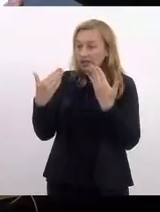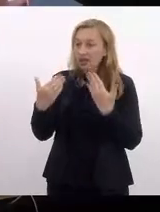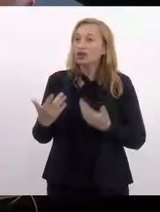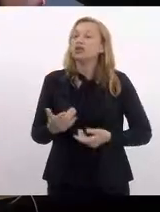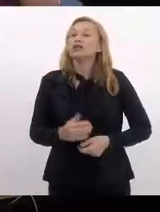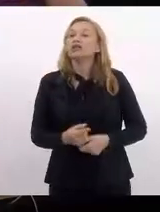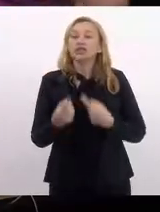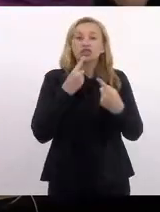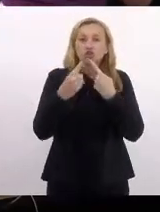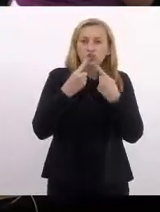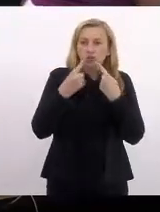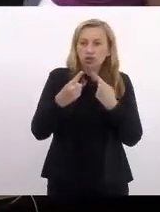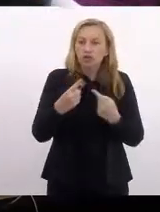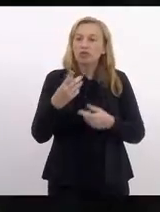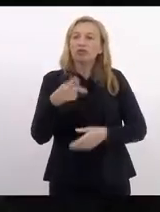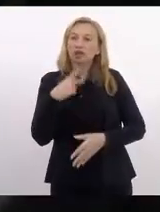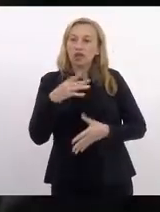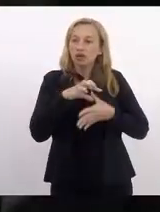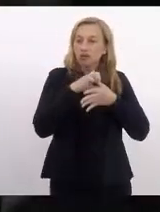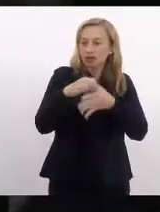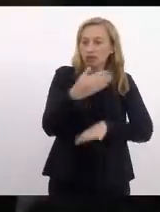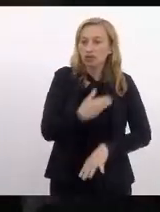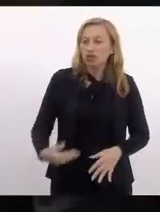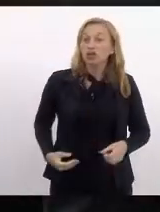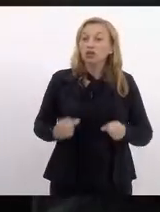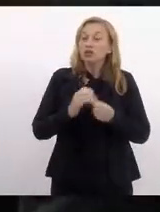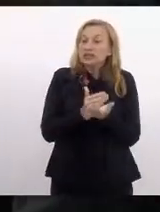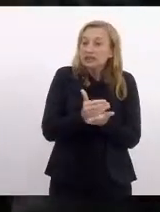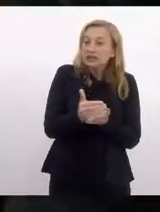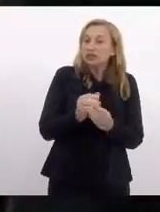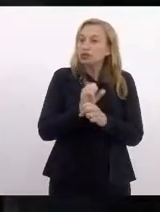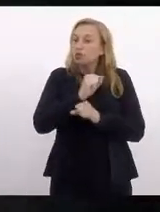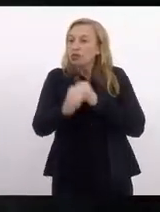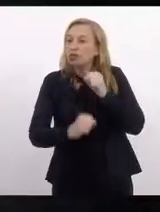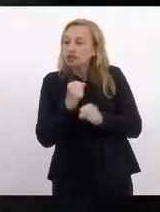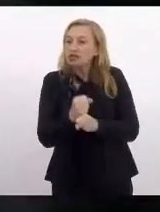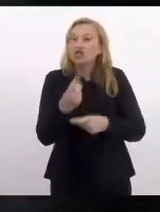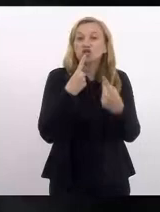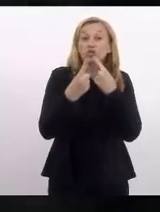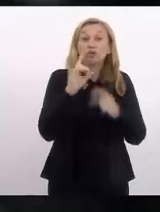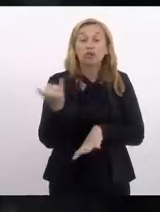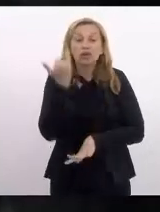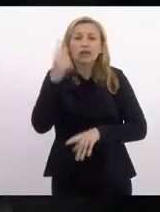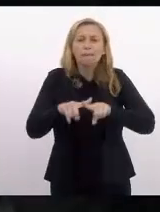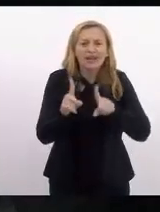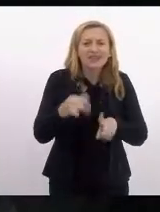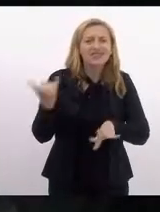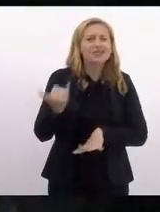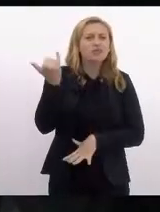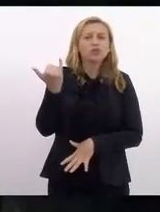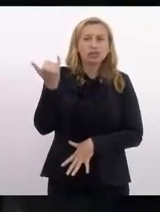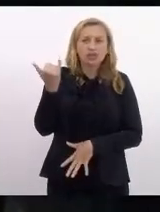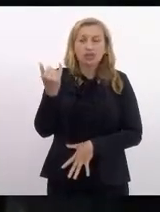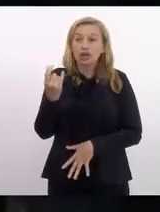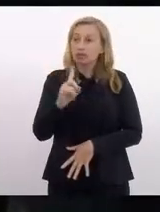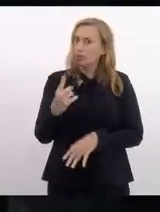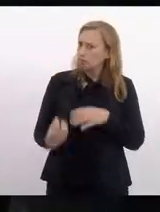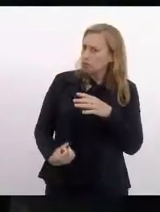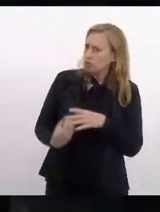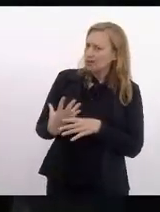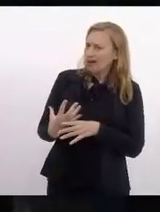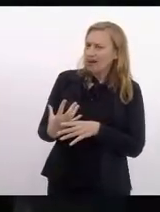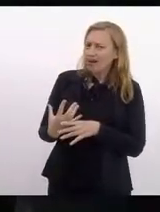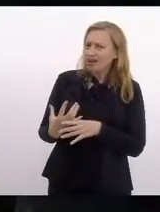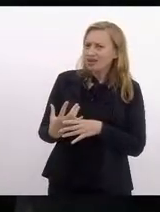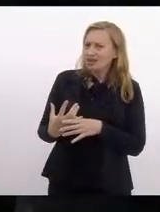vou fazer essa discussão falei com o líder do governo a partir do início do ano que vem discussão importante mas é muito importante a gente não criar um